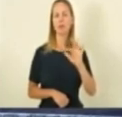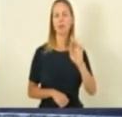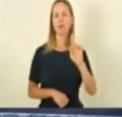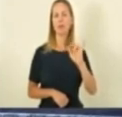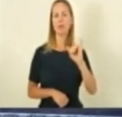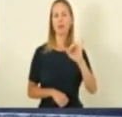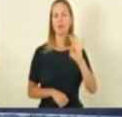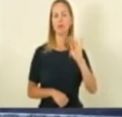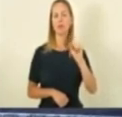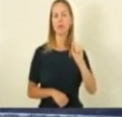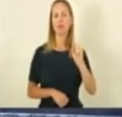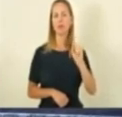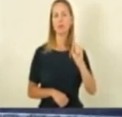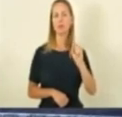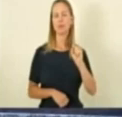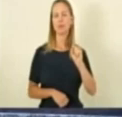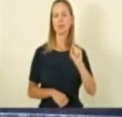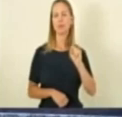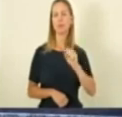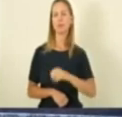Freitas.